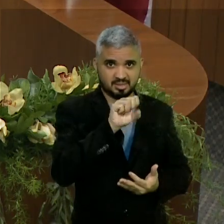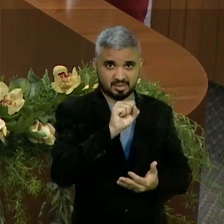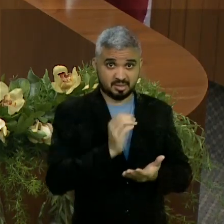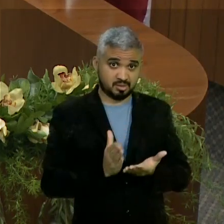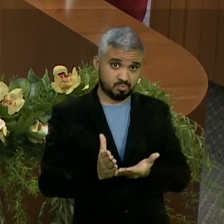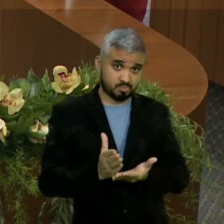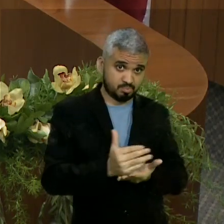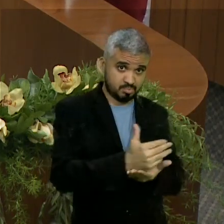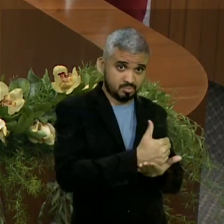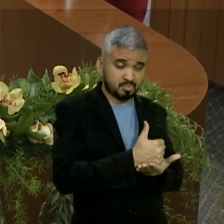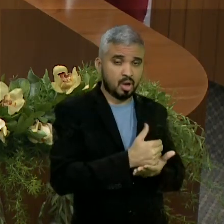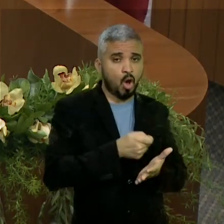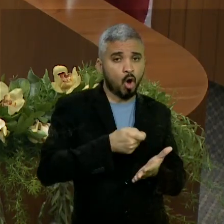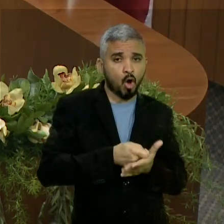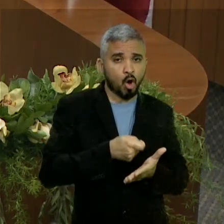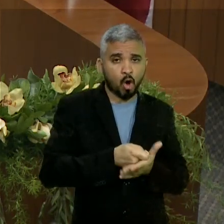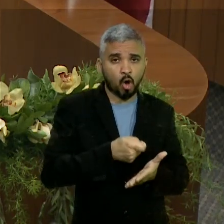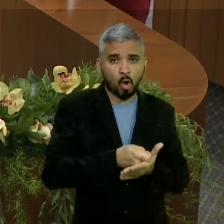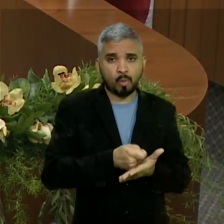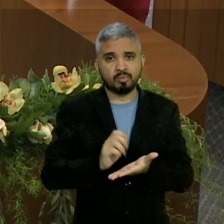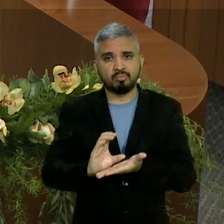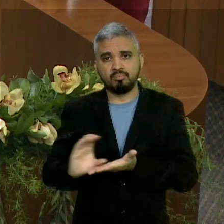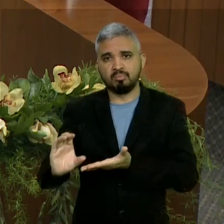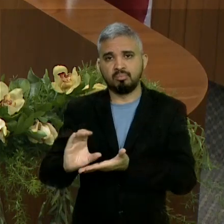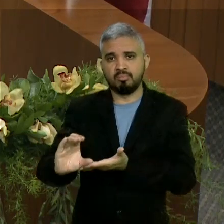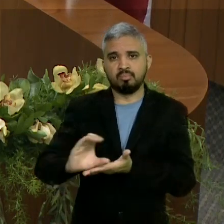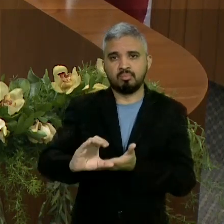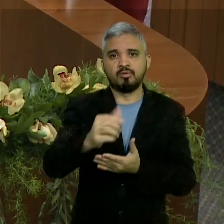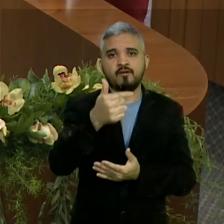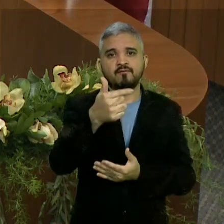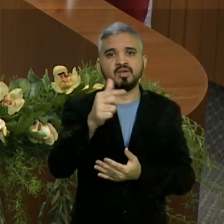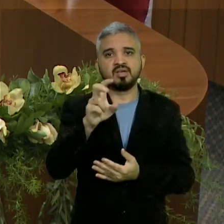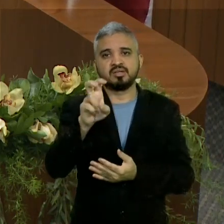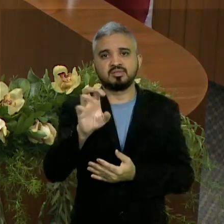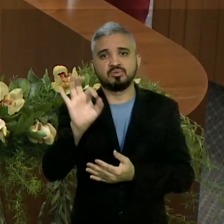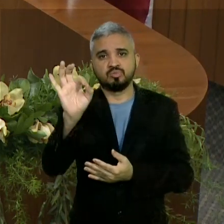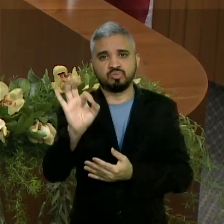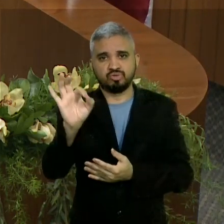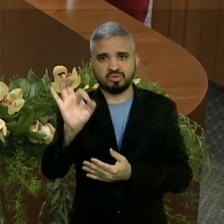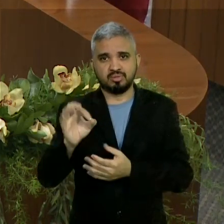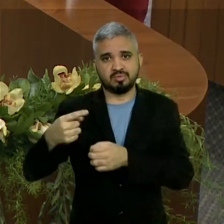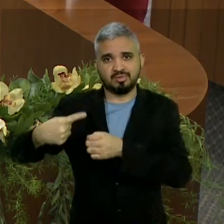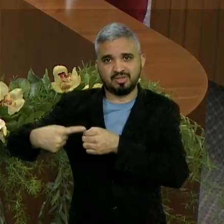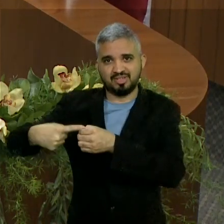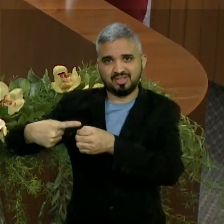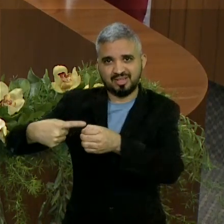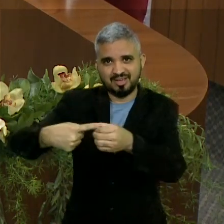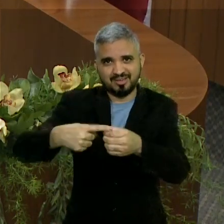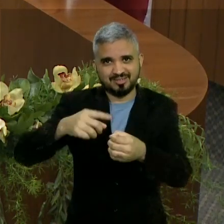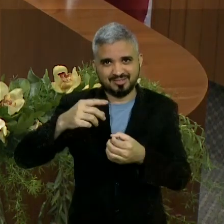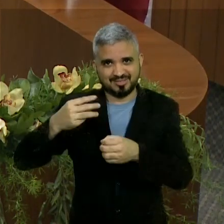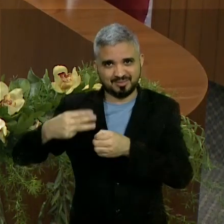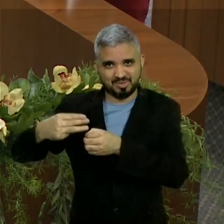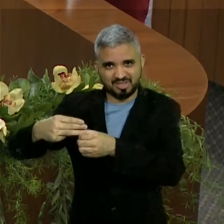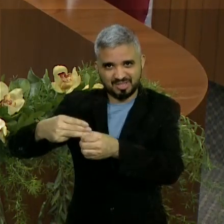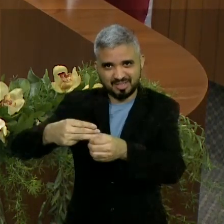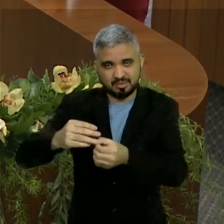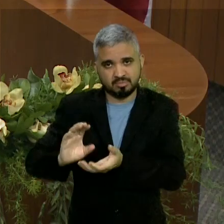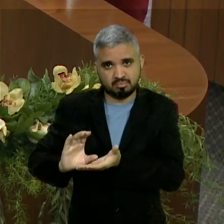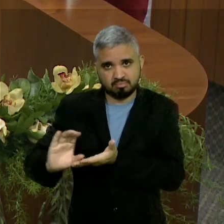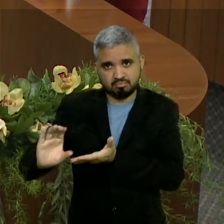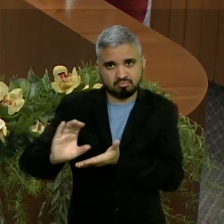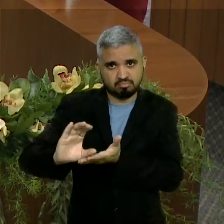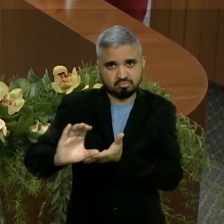mais duro aplaudo o presidente licenciado Ivo Rezende o estado do Maranhão descumpriu